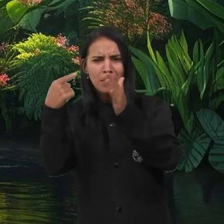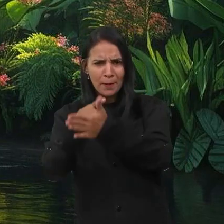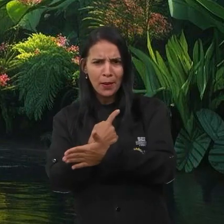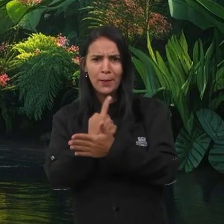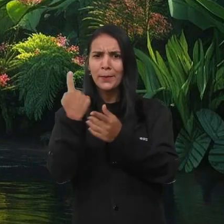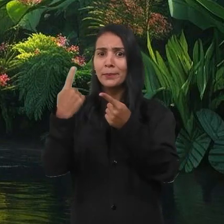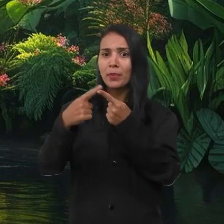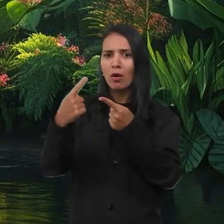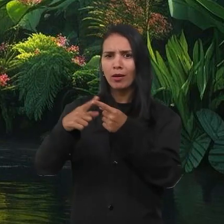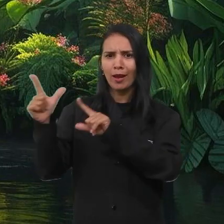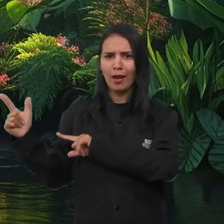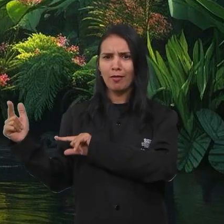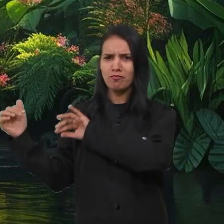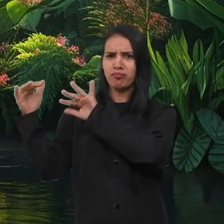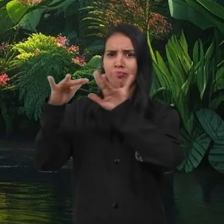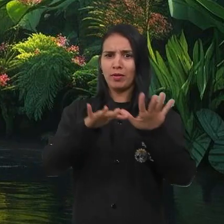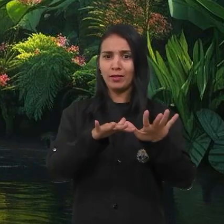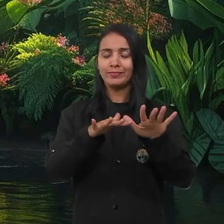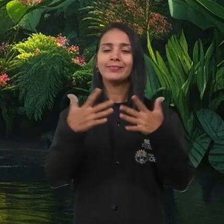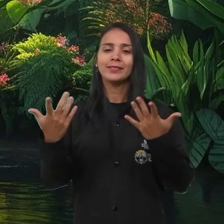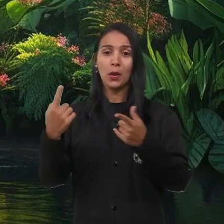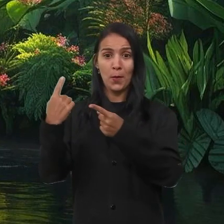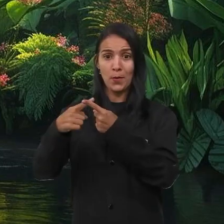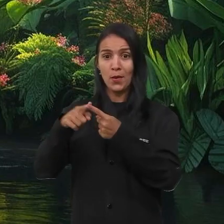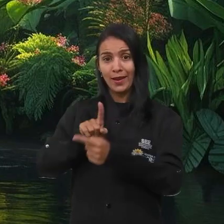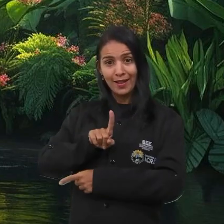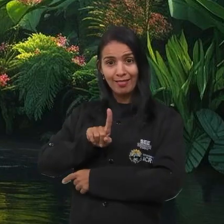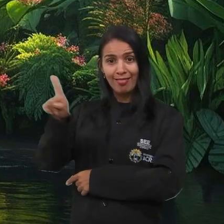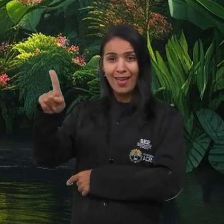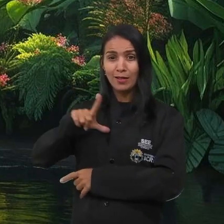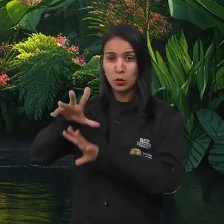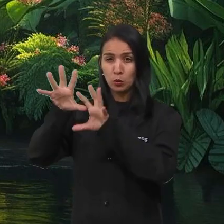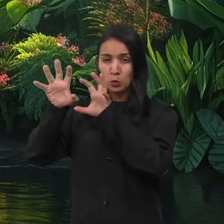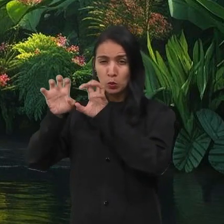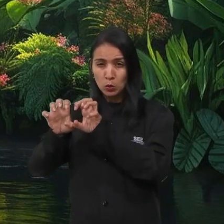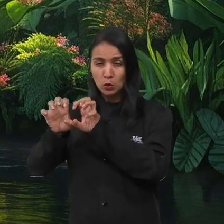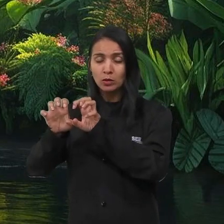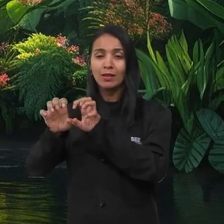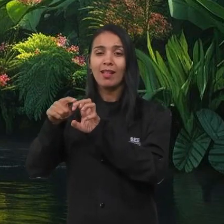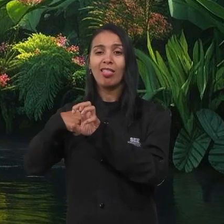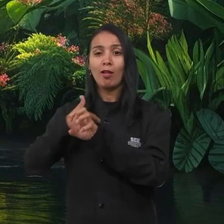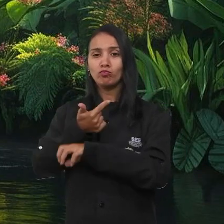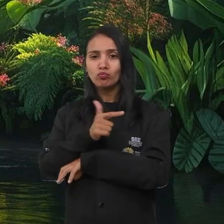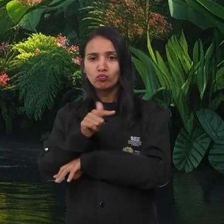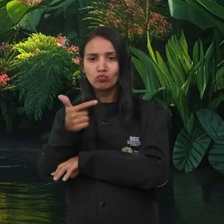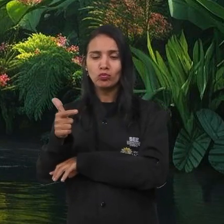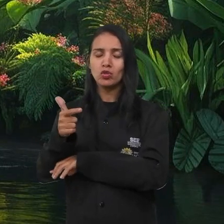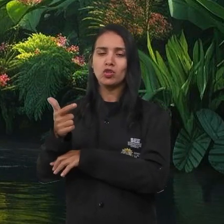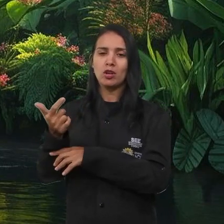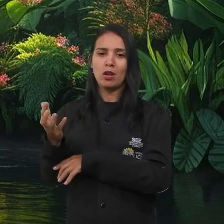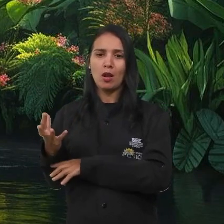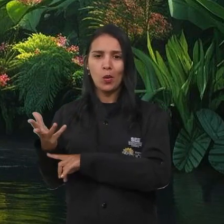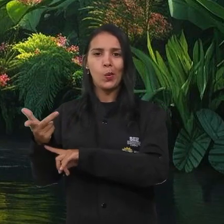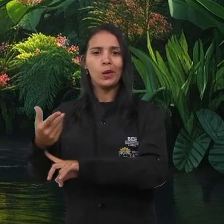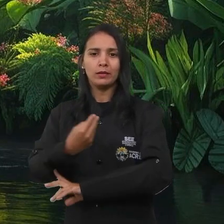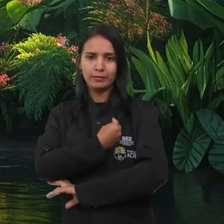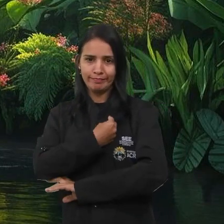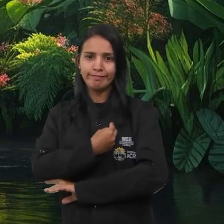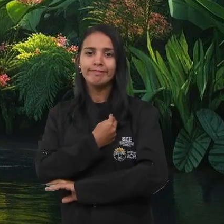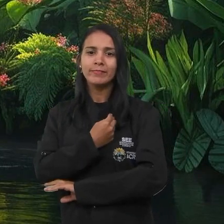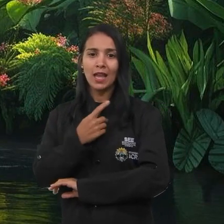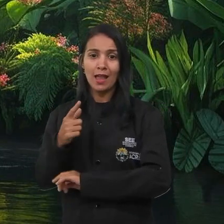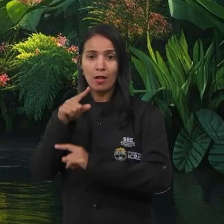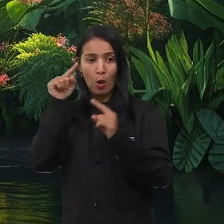fugindo das secas e em busca de melhores condições de vida. Essa migração marcou profundamente